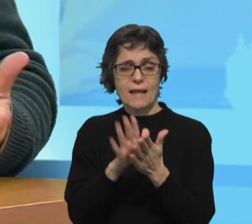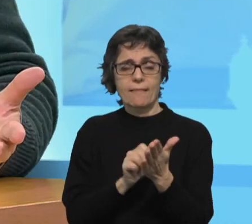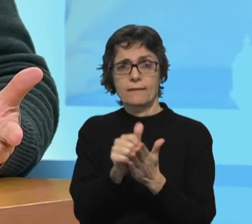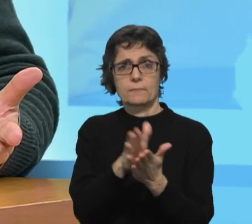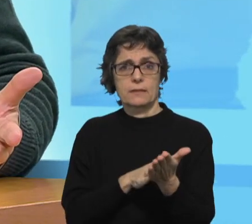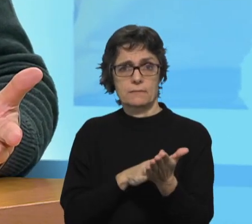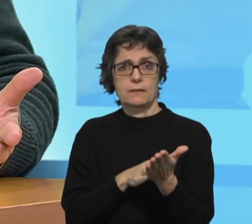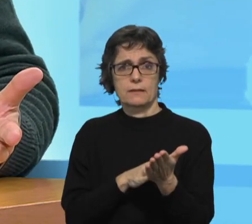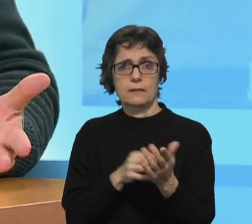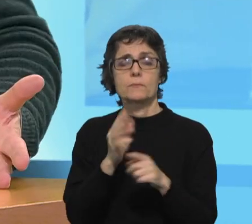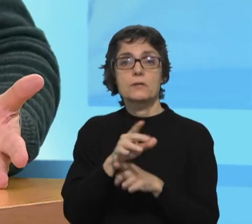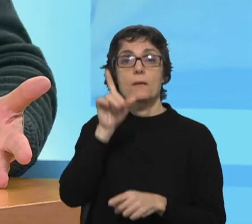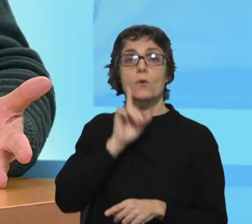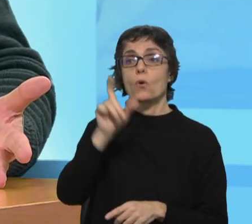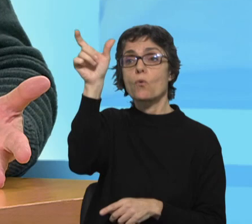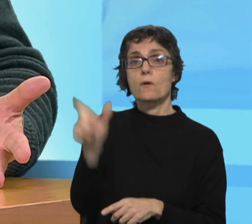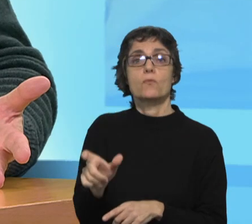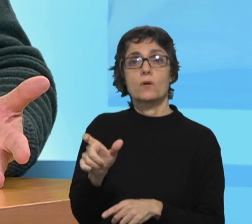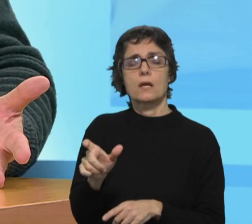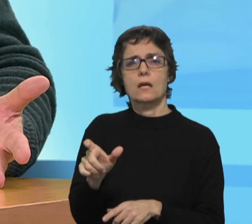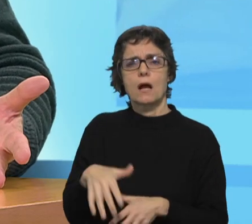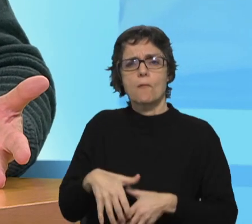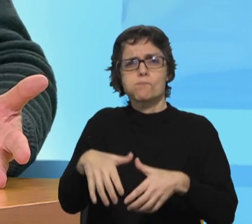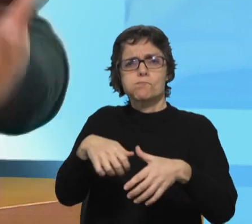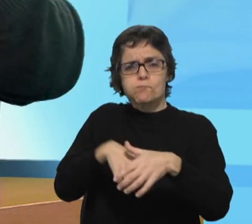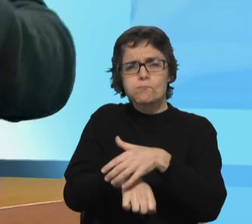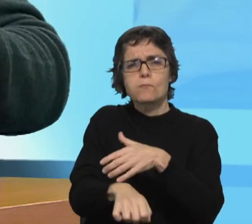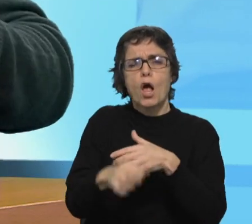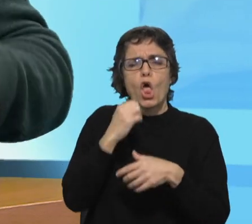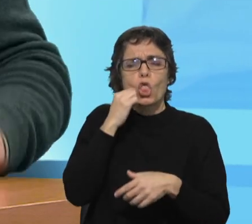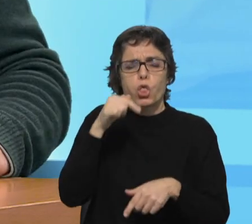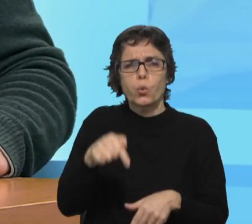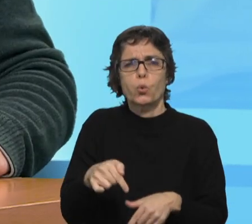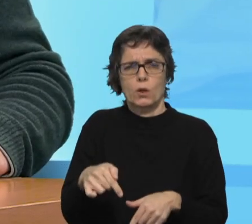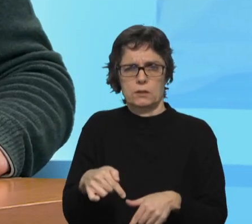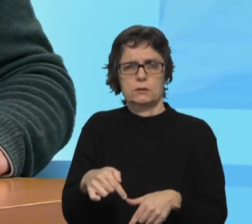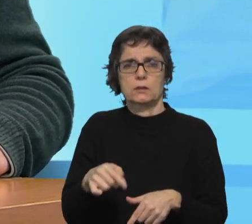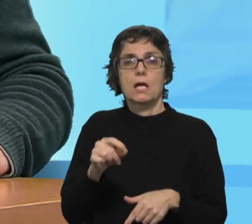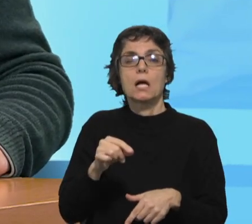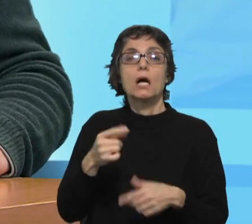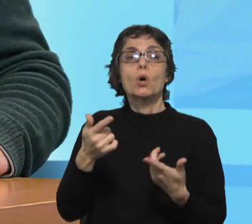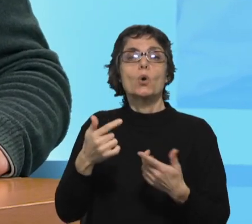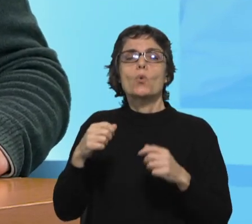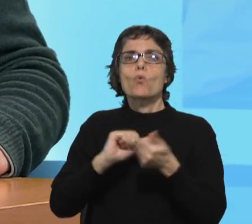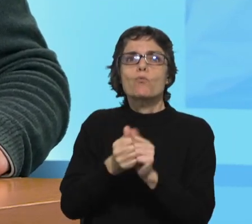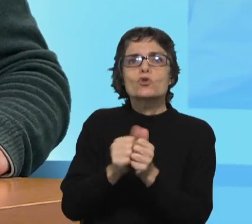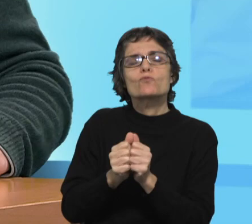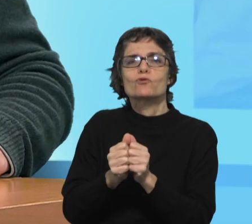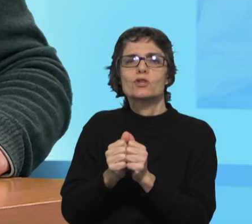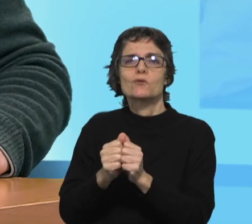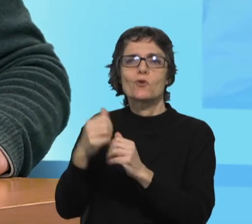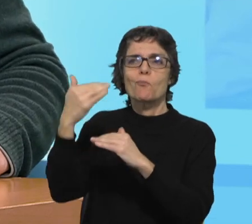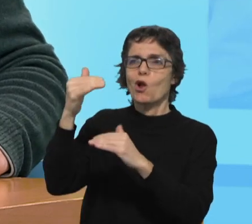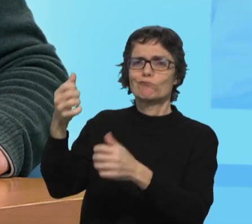uma mulher, para dar à luz, tem que passar pelas dores do parto. Um atleta, para ter a coroa da maratona, da